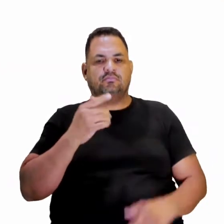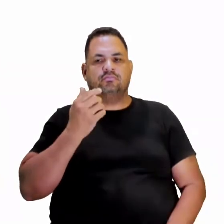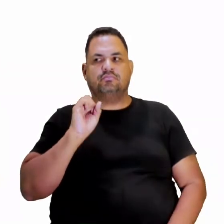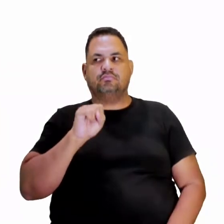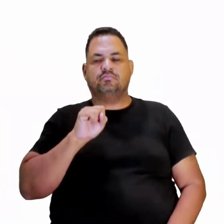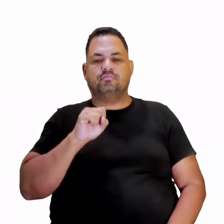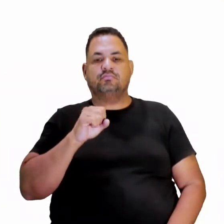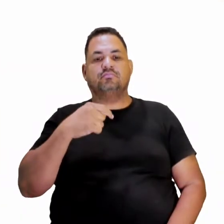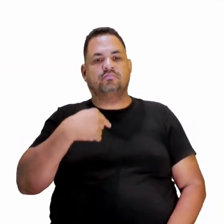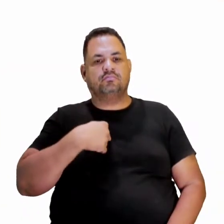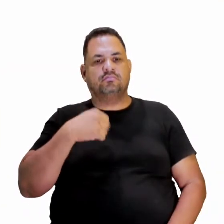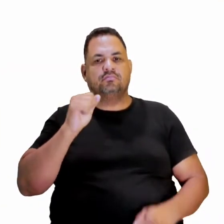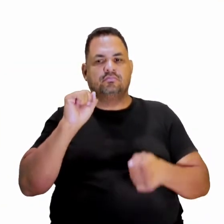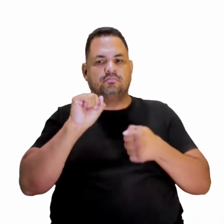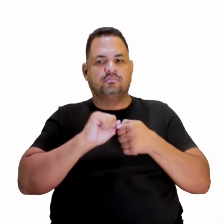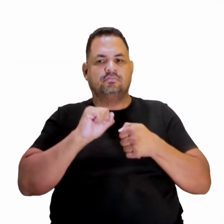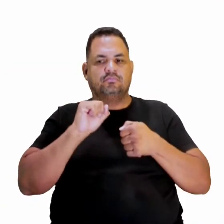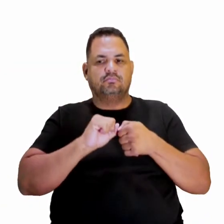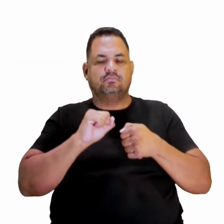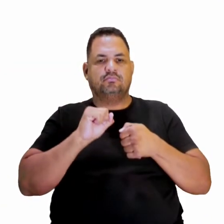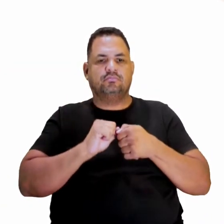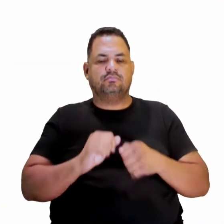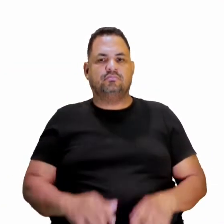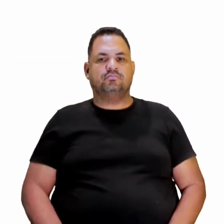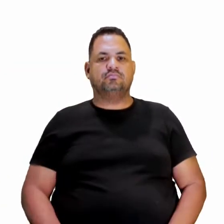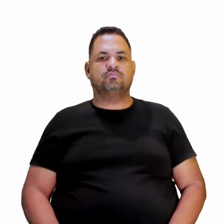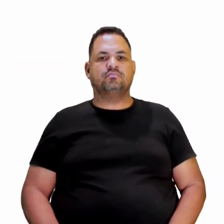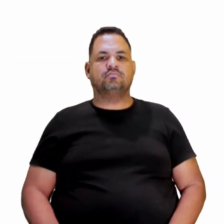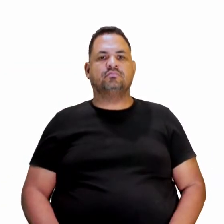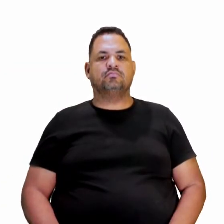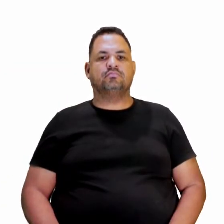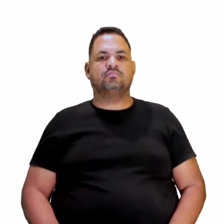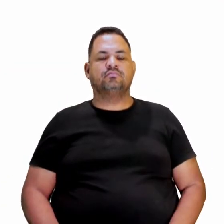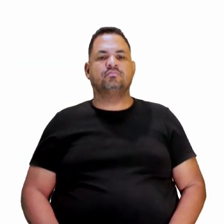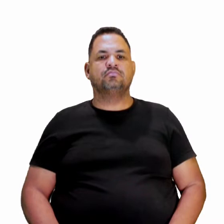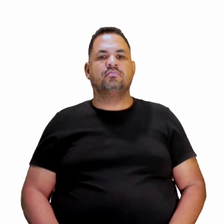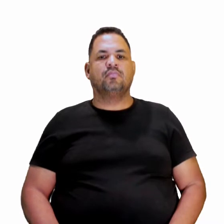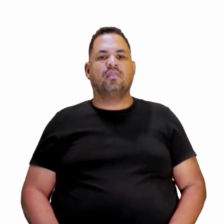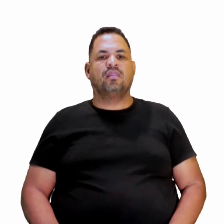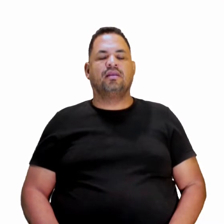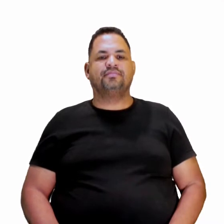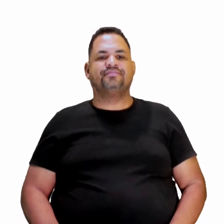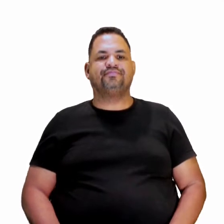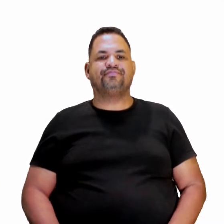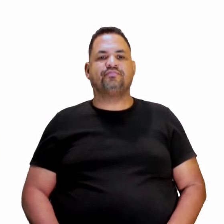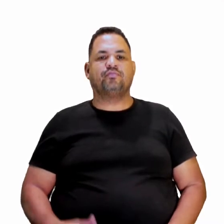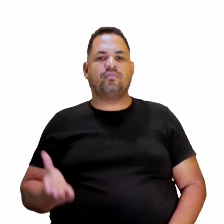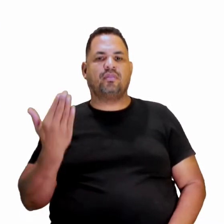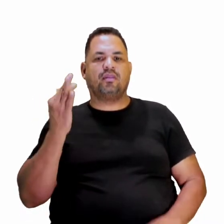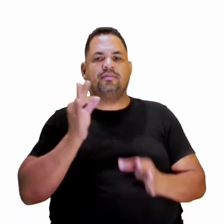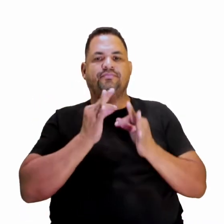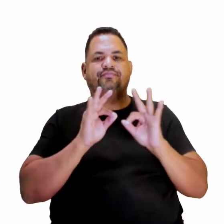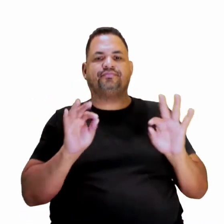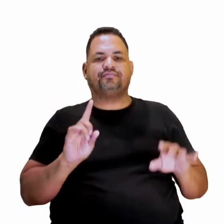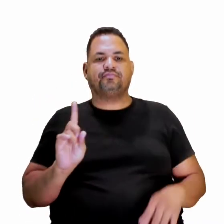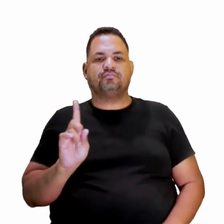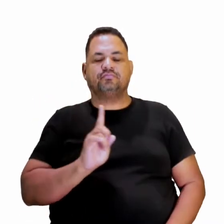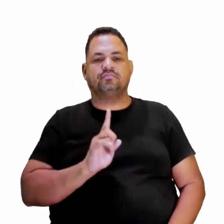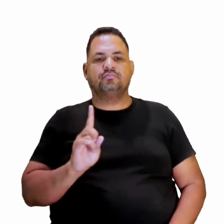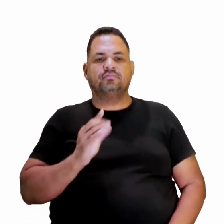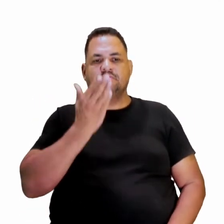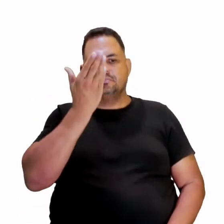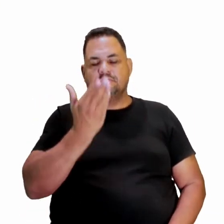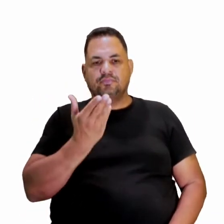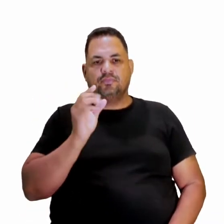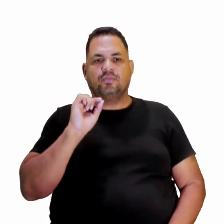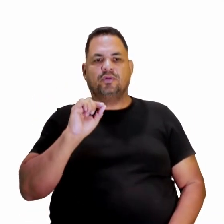eu fiz. Past simple negative, nas formas negativas. Olha só. Como é que a gente